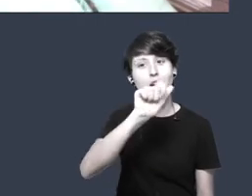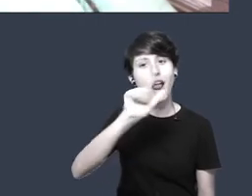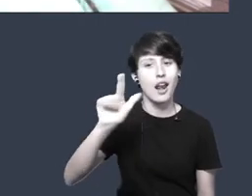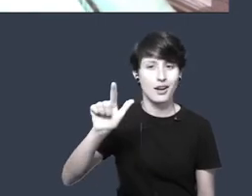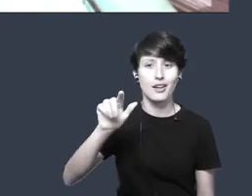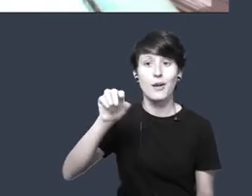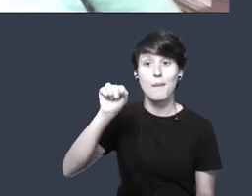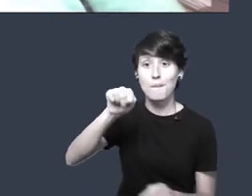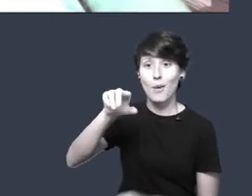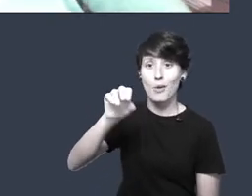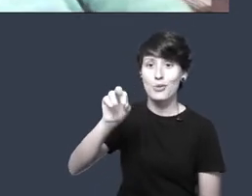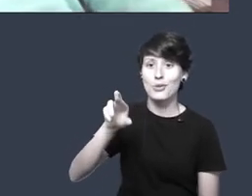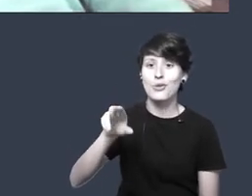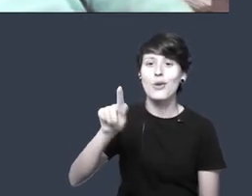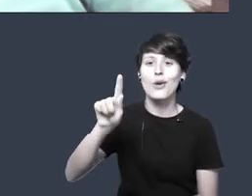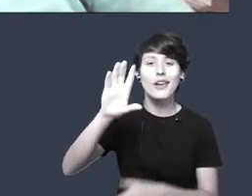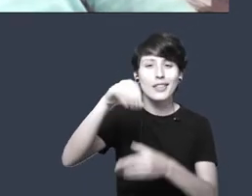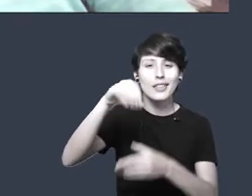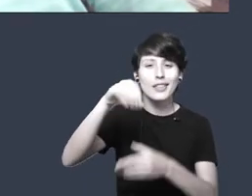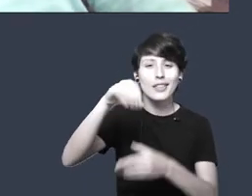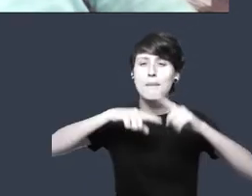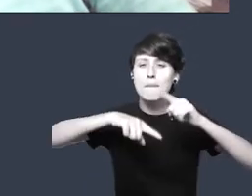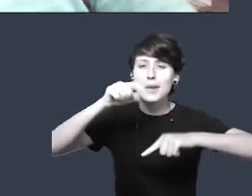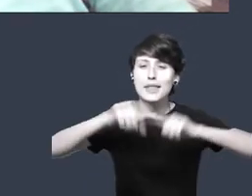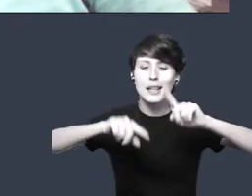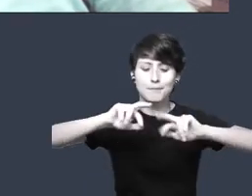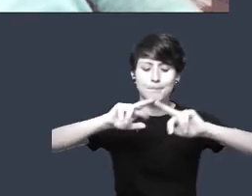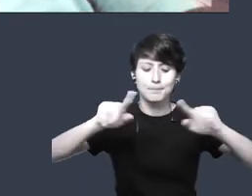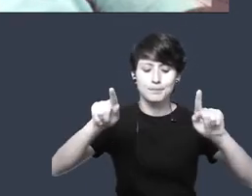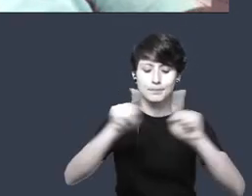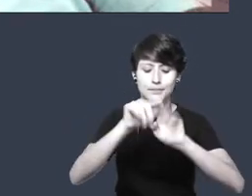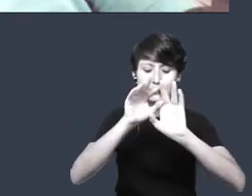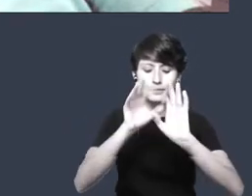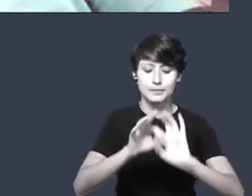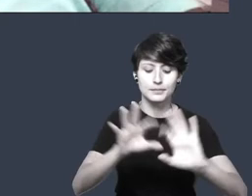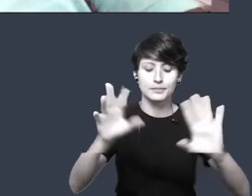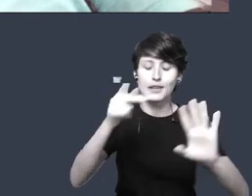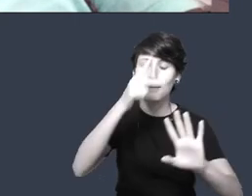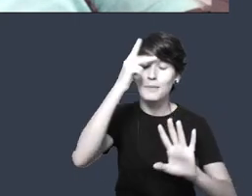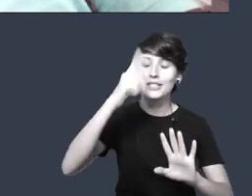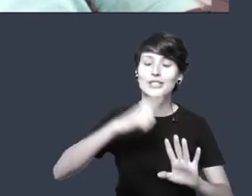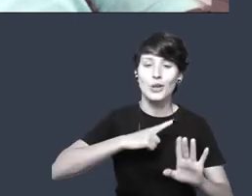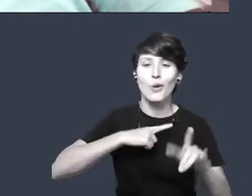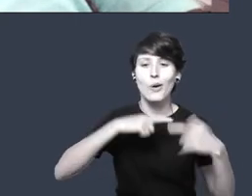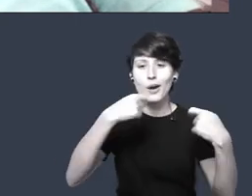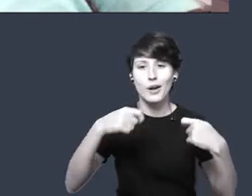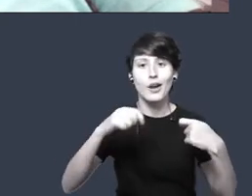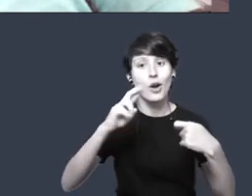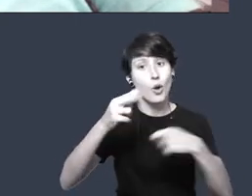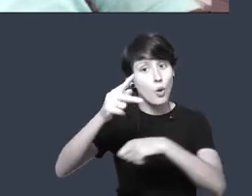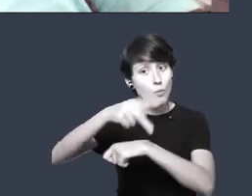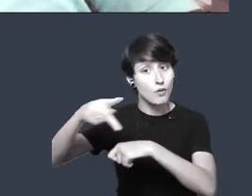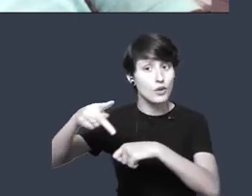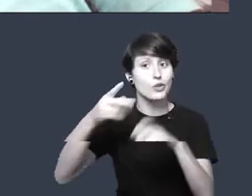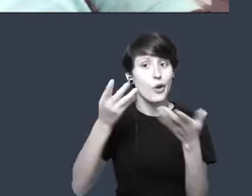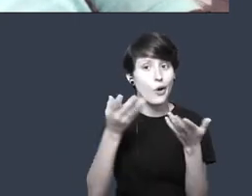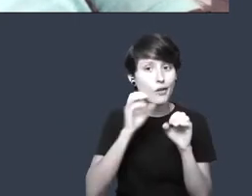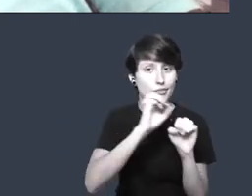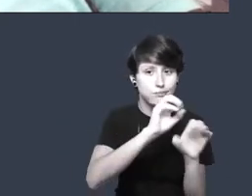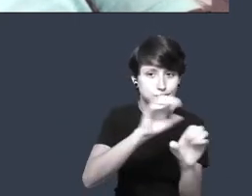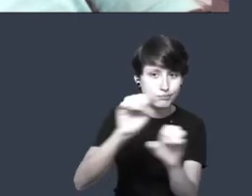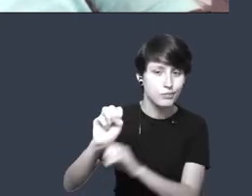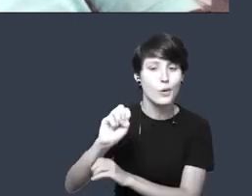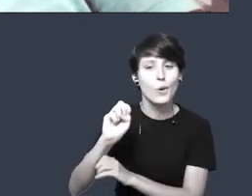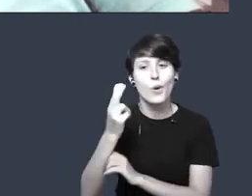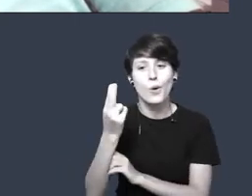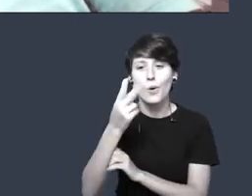all.org. Então, eles têm vários materiais que são disponíveis para pessoas que, tanto professores que querem ensinar, mas